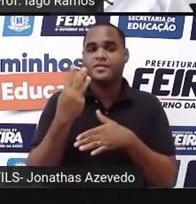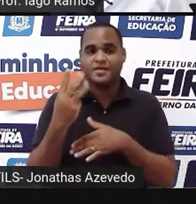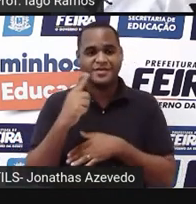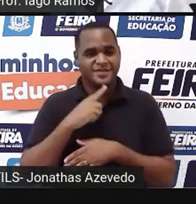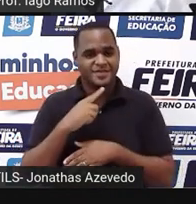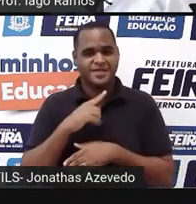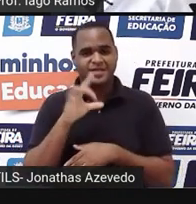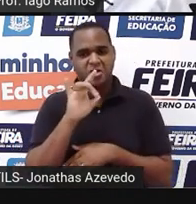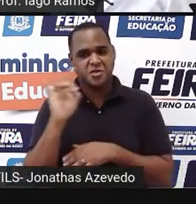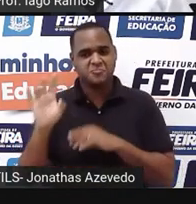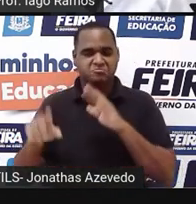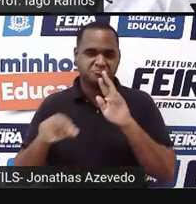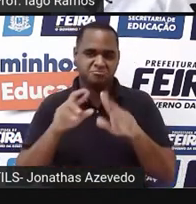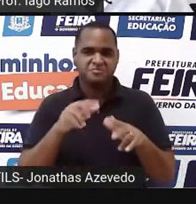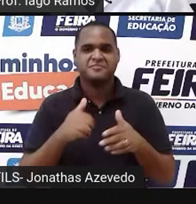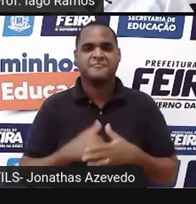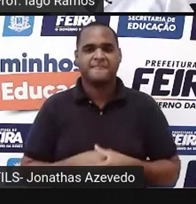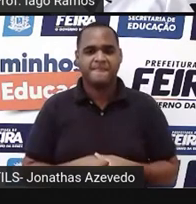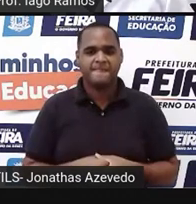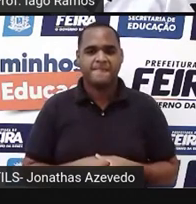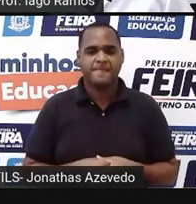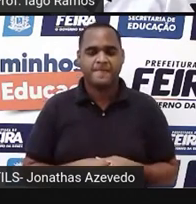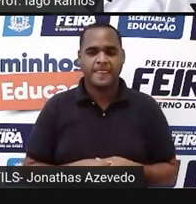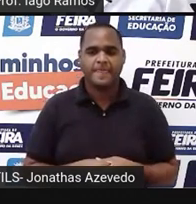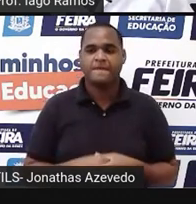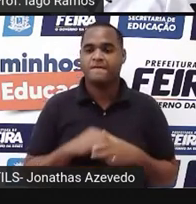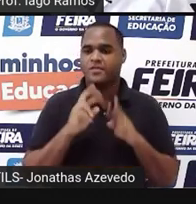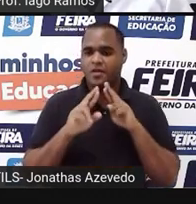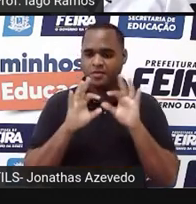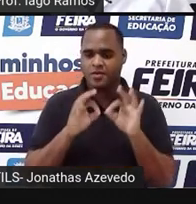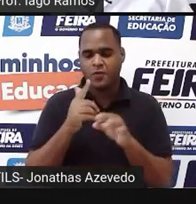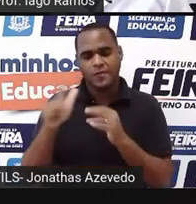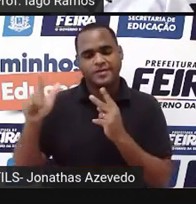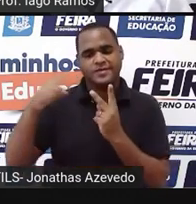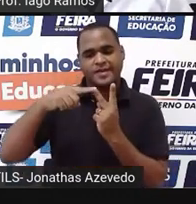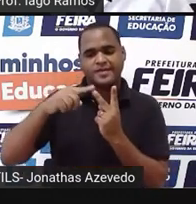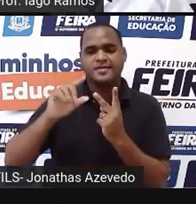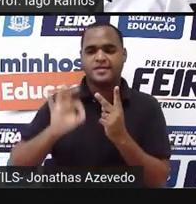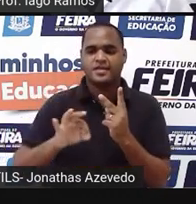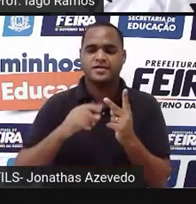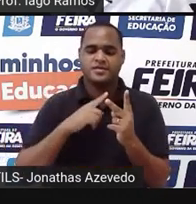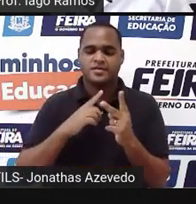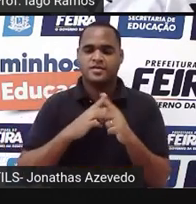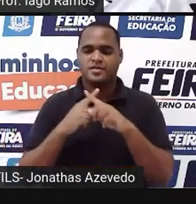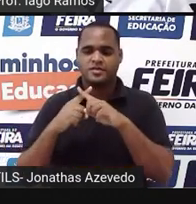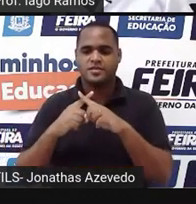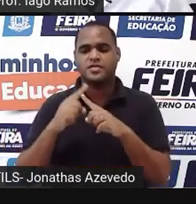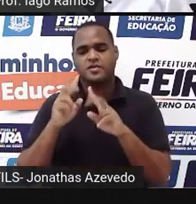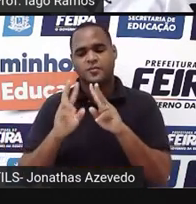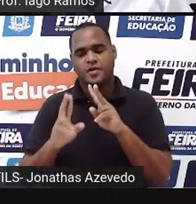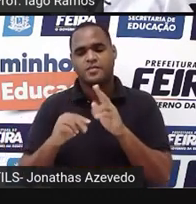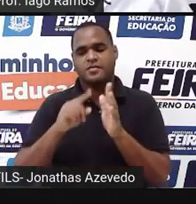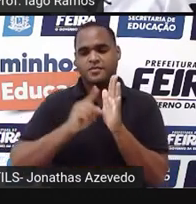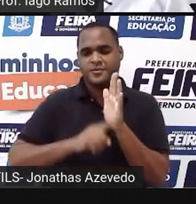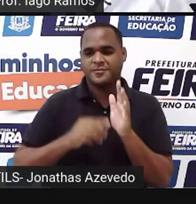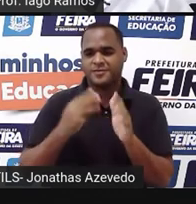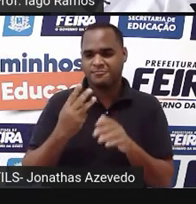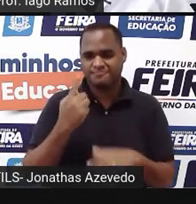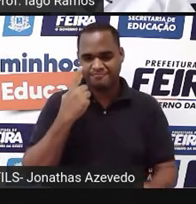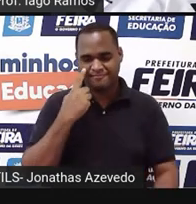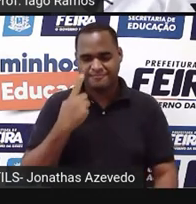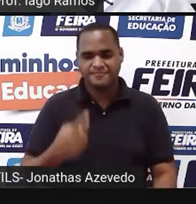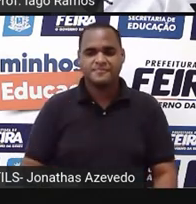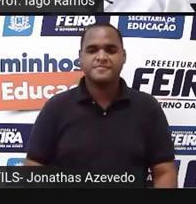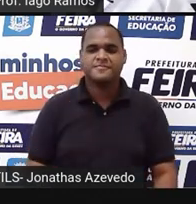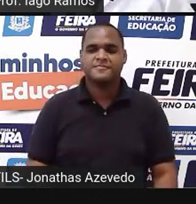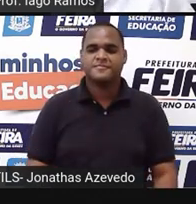em cada vez, né? Então vai dar a outra raiz, x igual a menos 3. Então veja